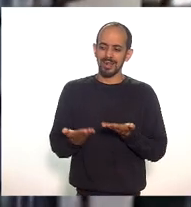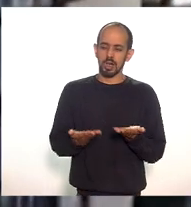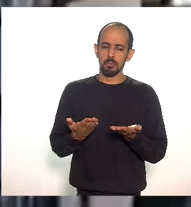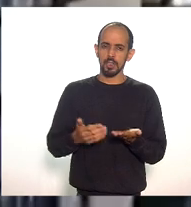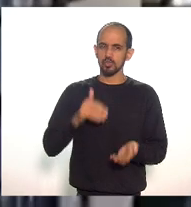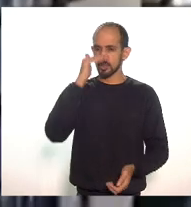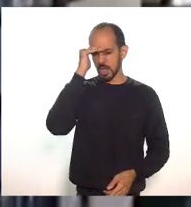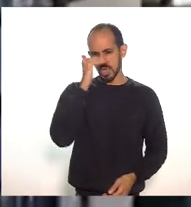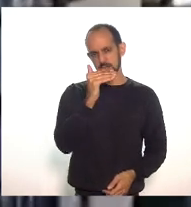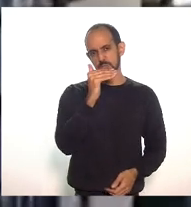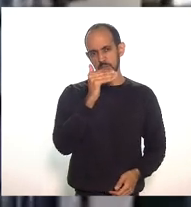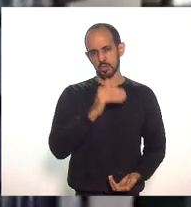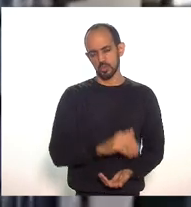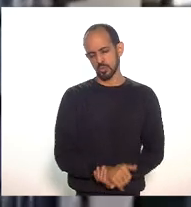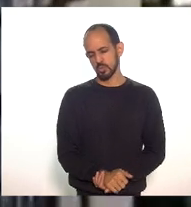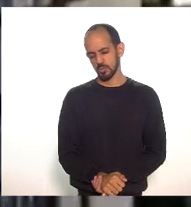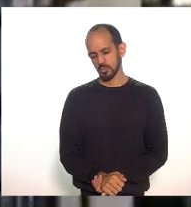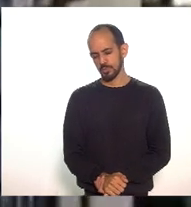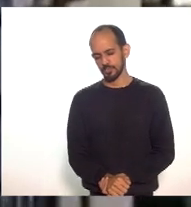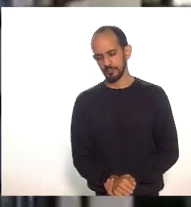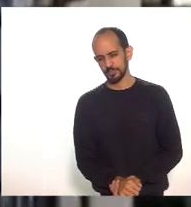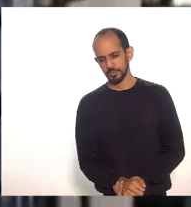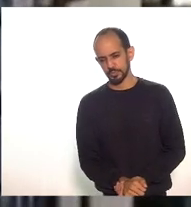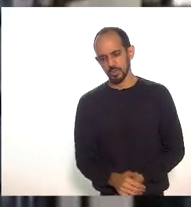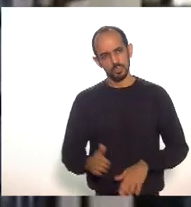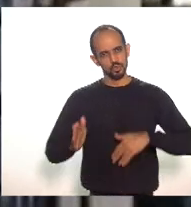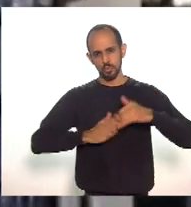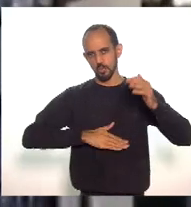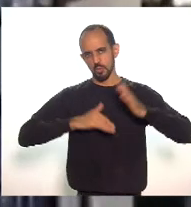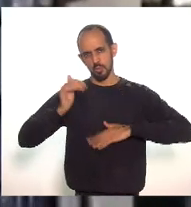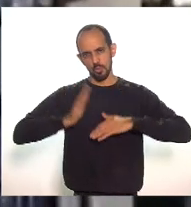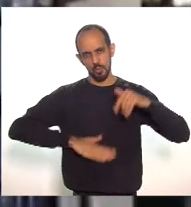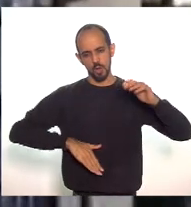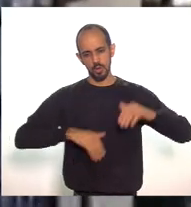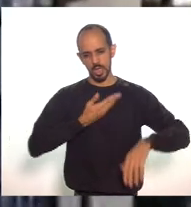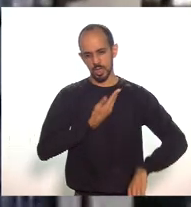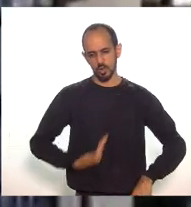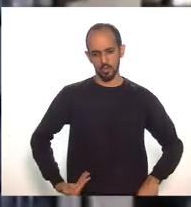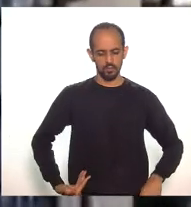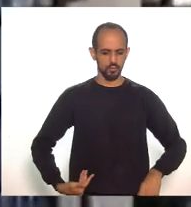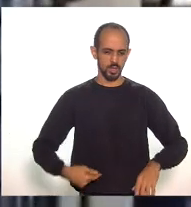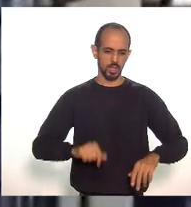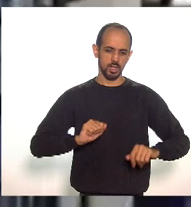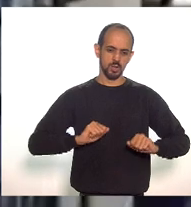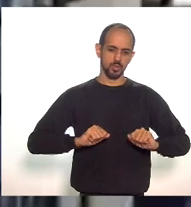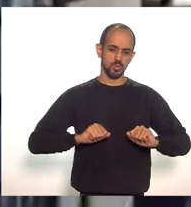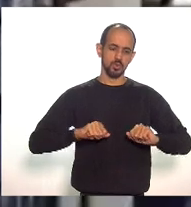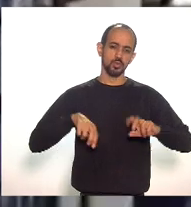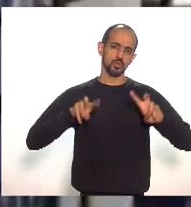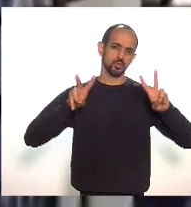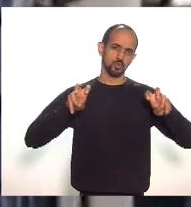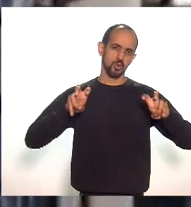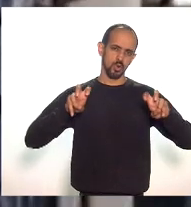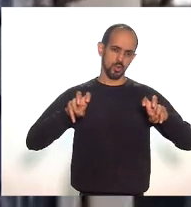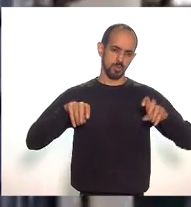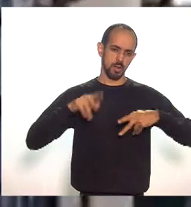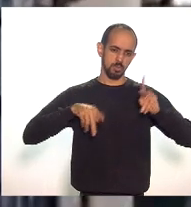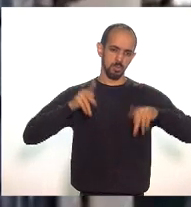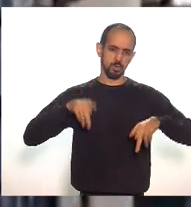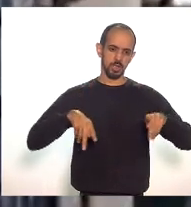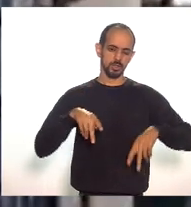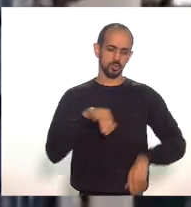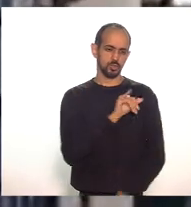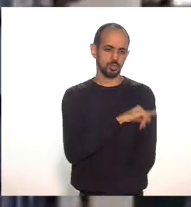respeitoso por parte de qualquer poder exista em relação à população